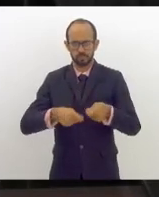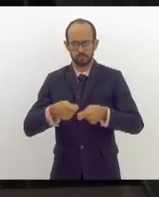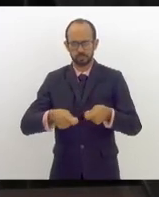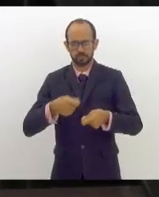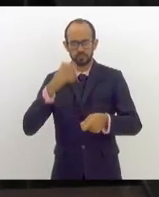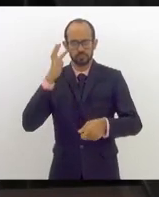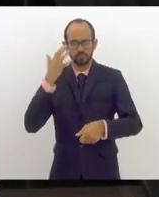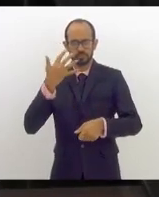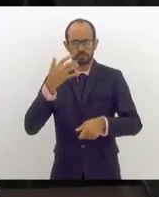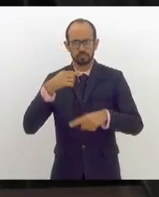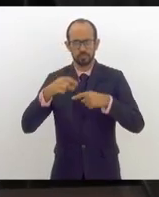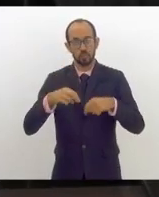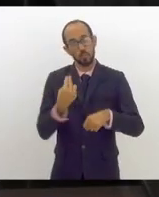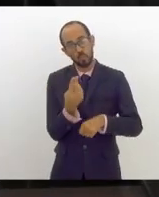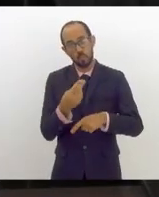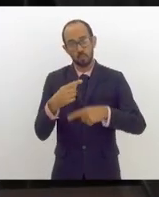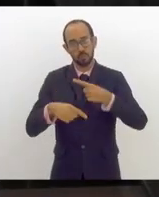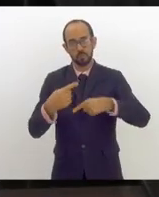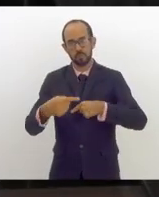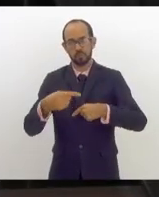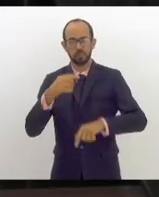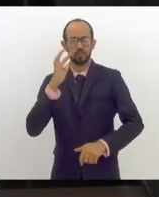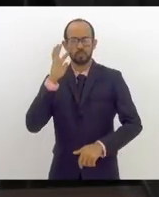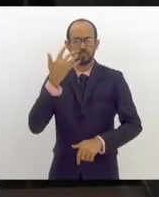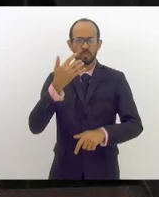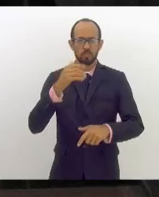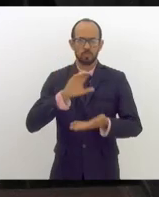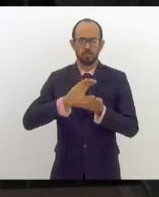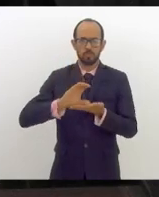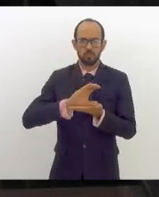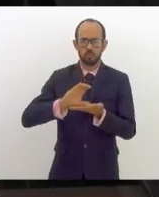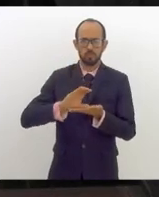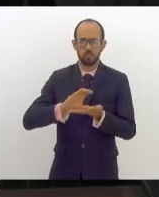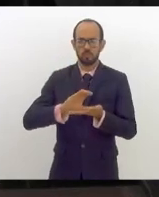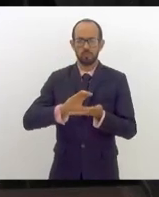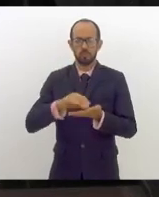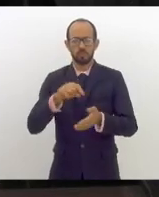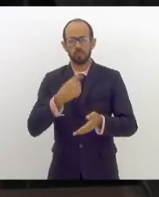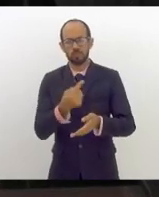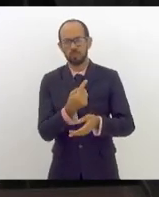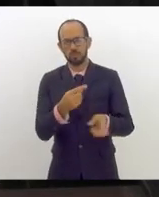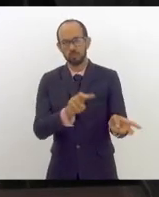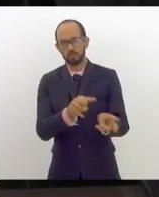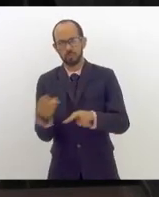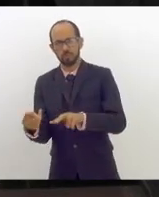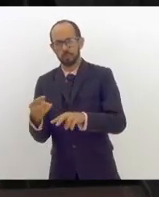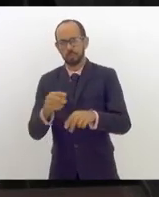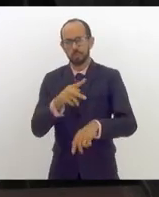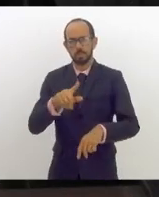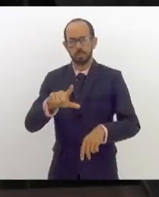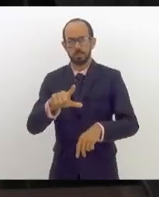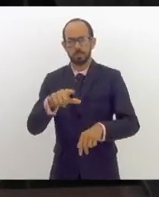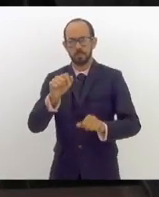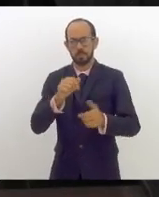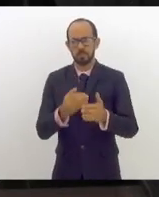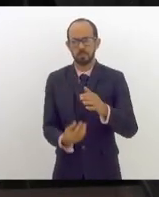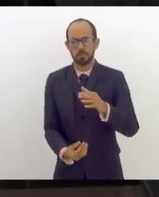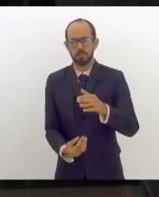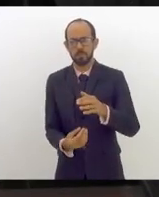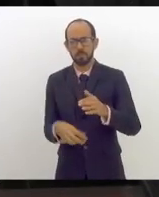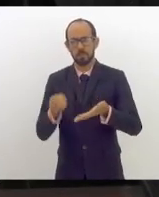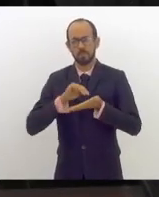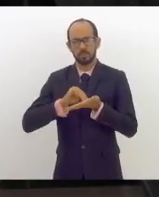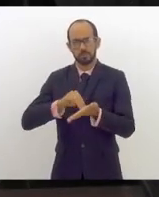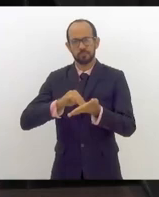né o após a decisão do Conselho que a gente encaminha um projeto de lei a por mensagem do